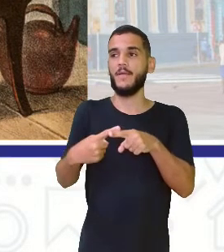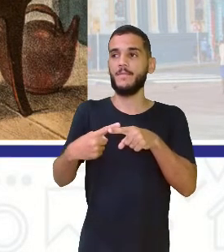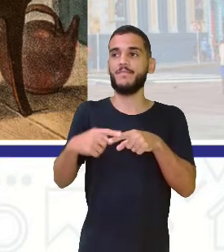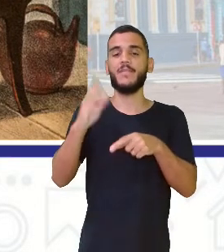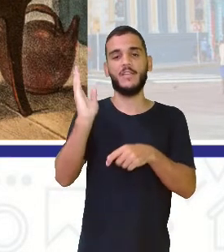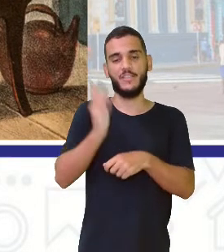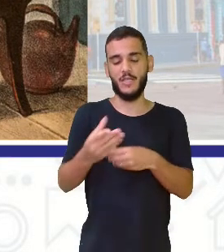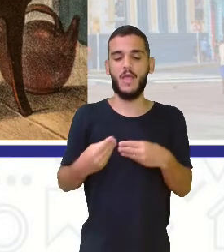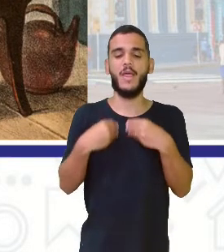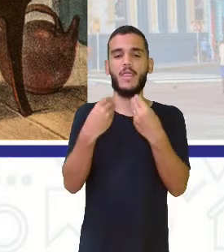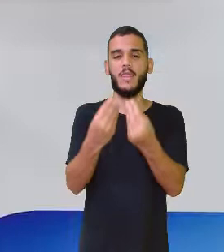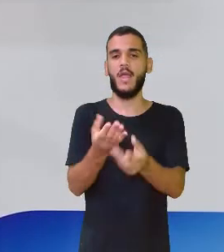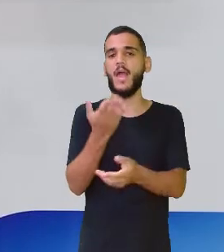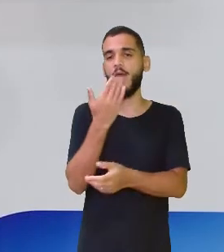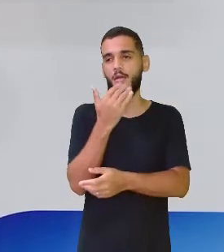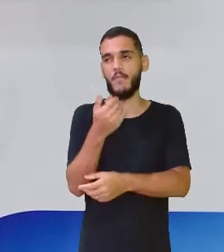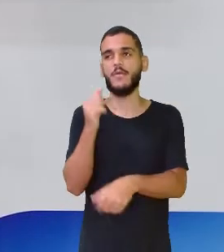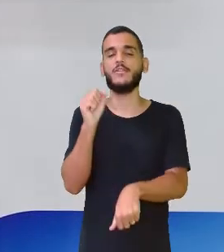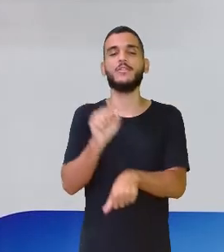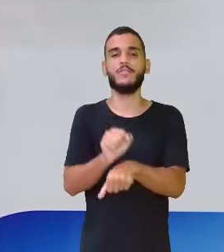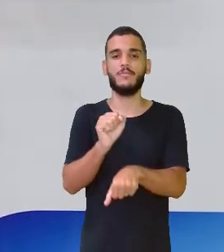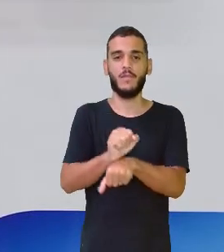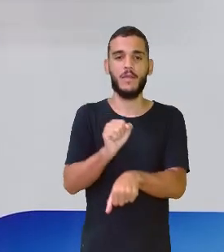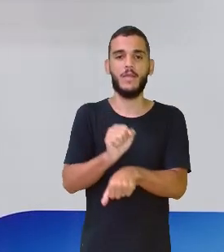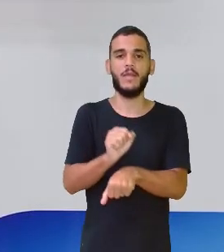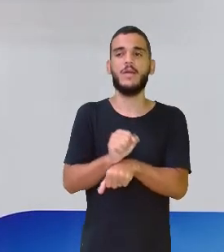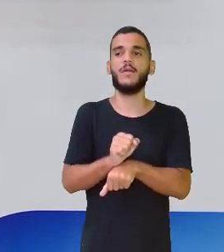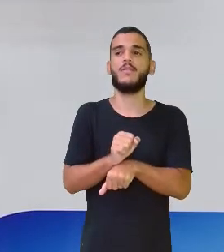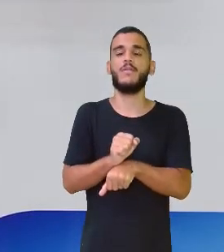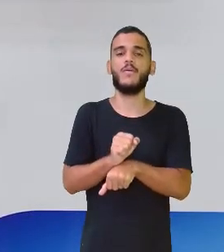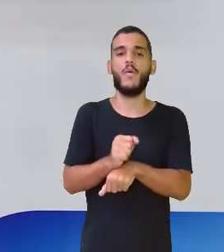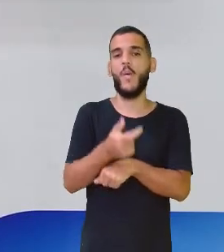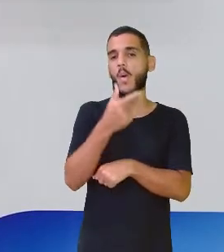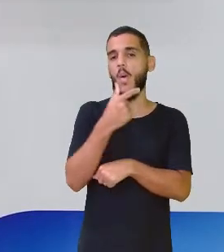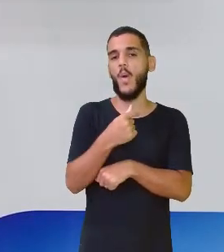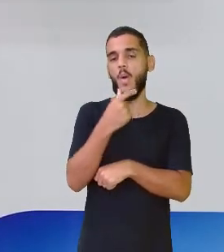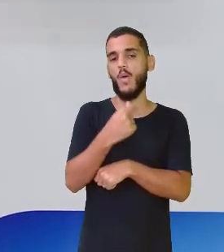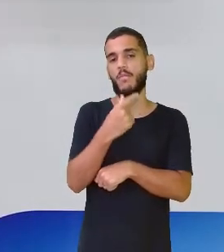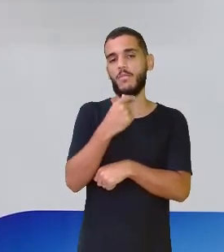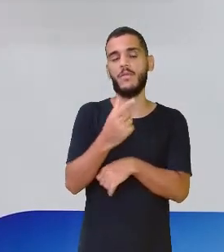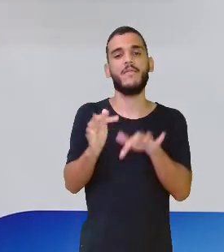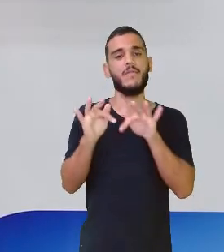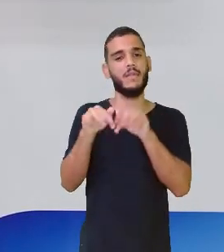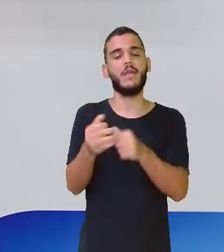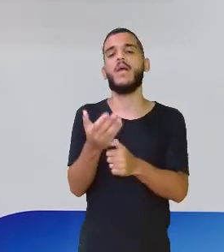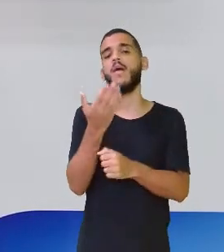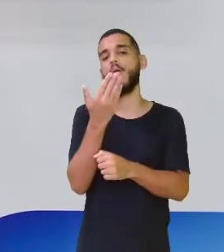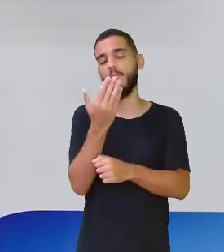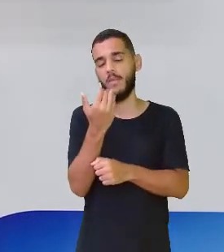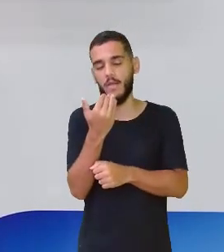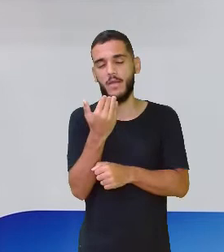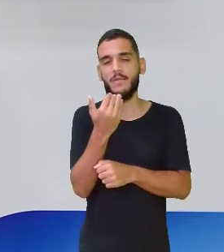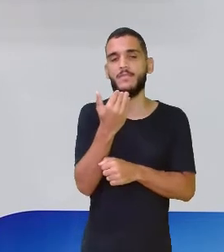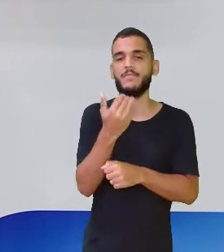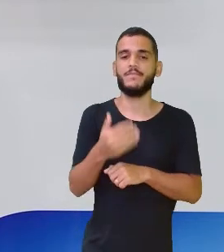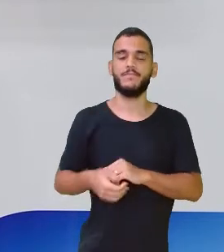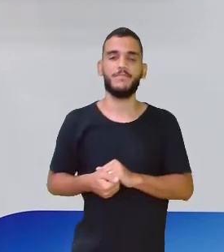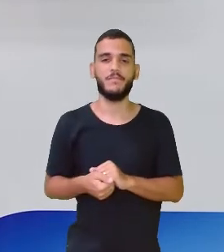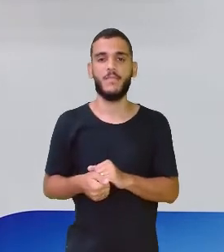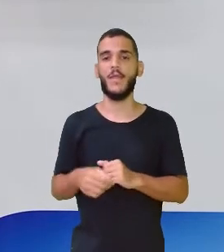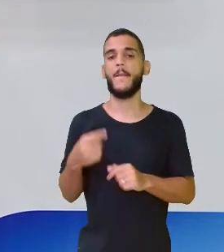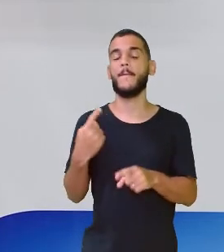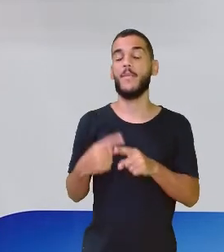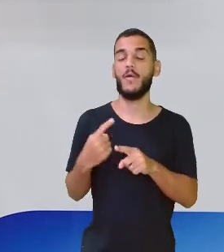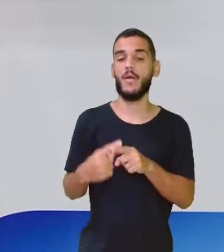já a refeição, ele ficava ali esperando que o Senhor ele terminasse de comer para